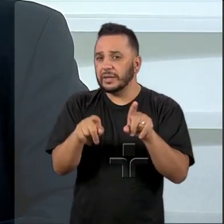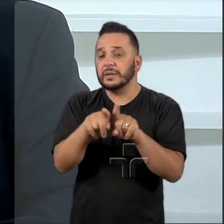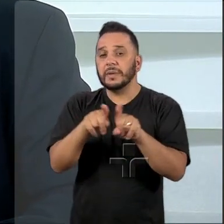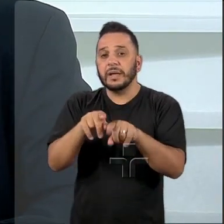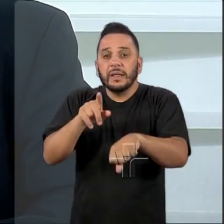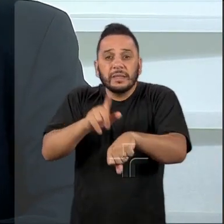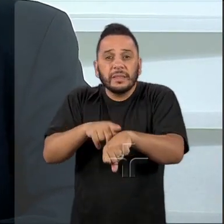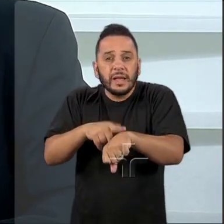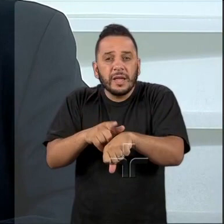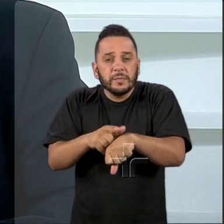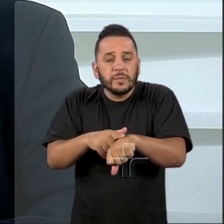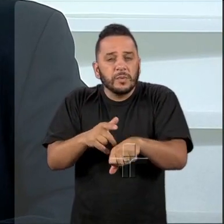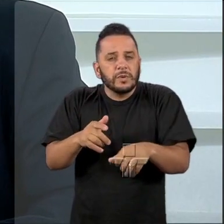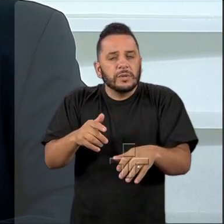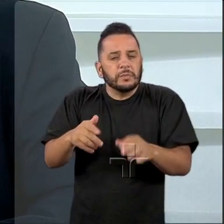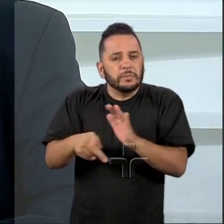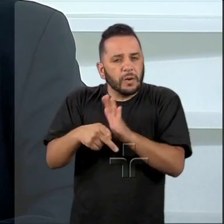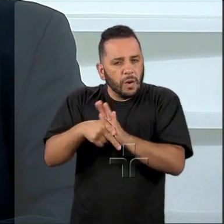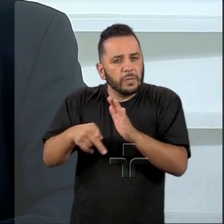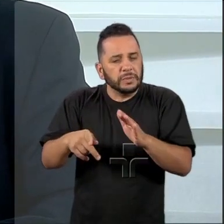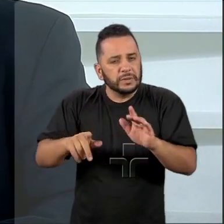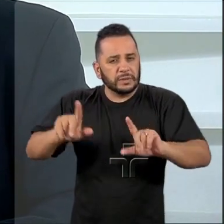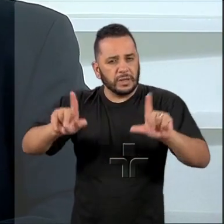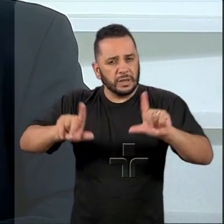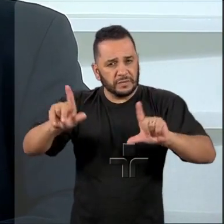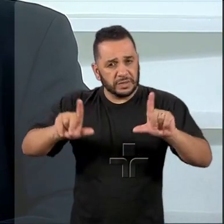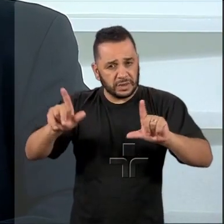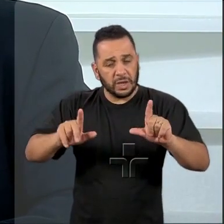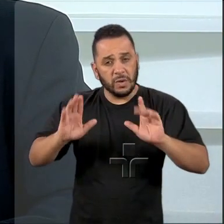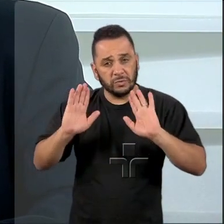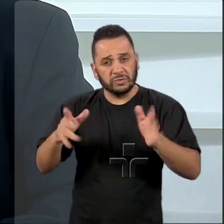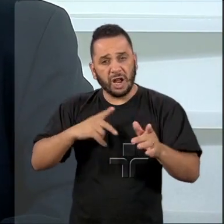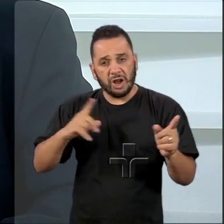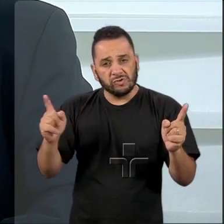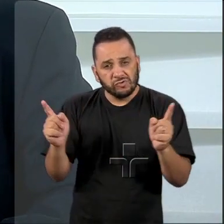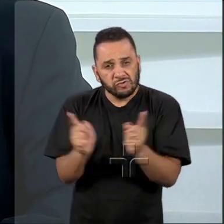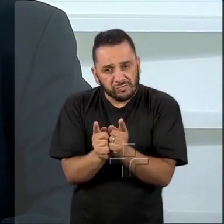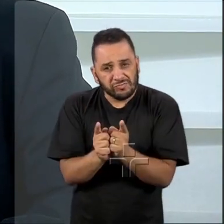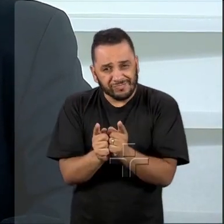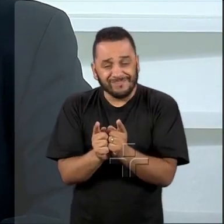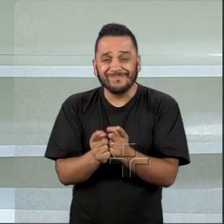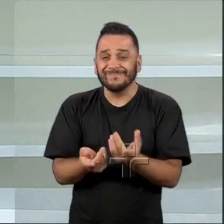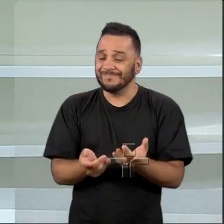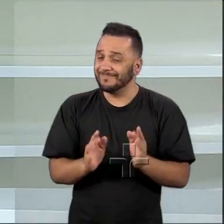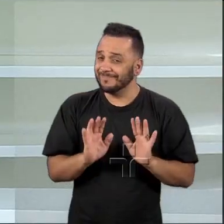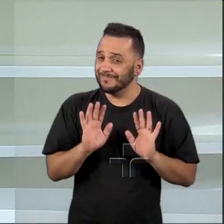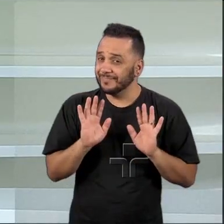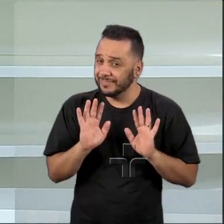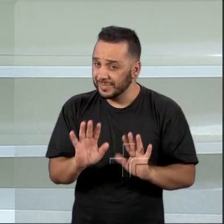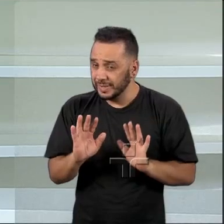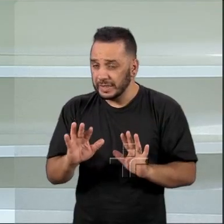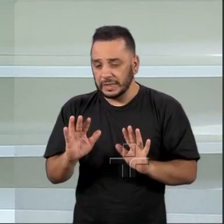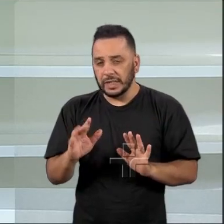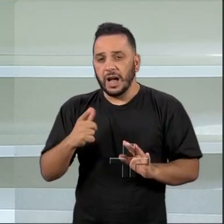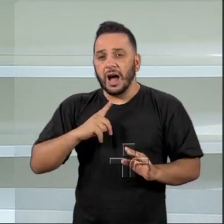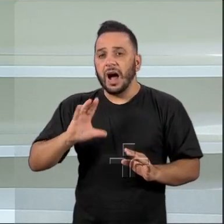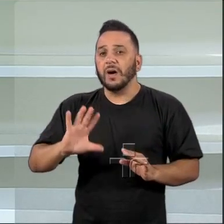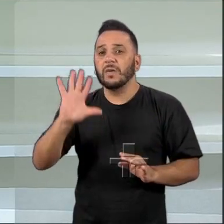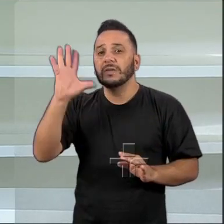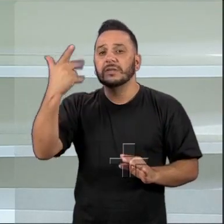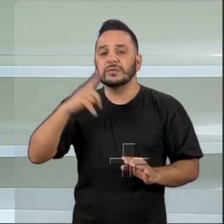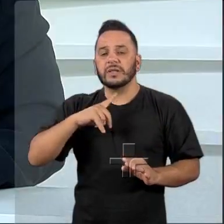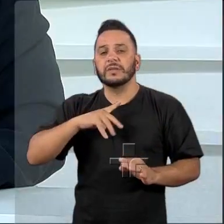televisão, reduzindo muito drasticamente o tempo de TV, encurtando a campanha. E nesse espaço surgiu uma